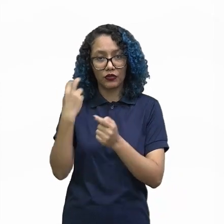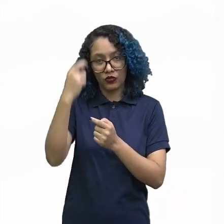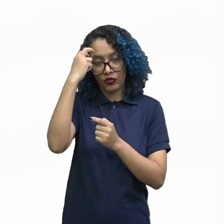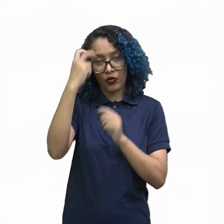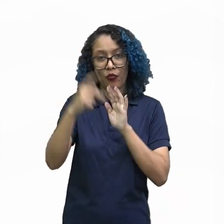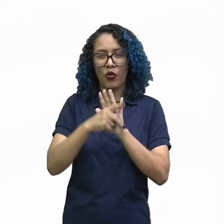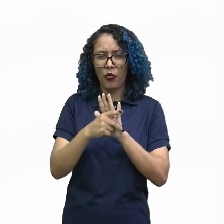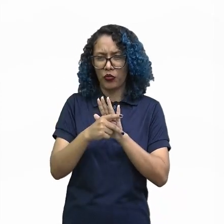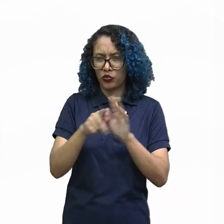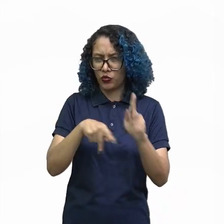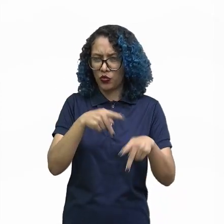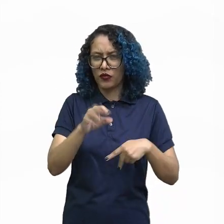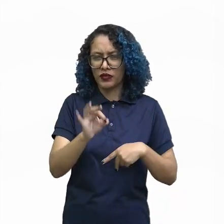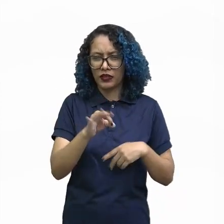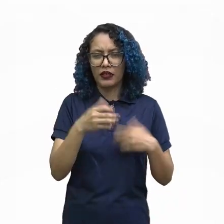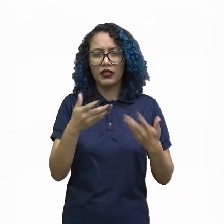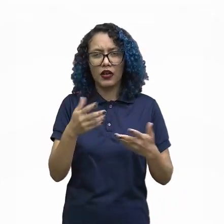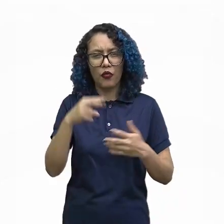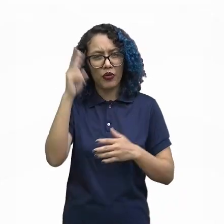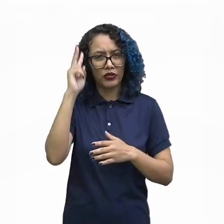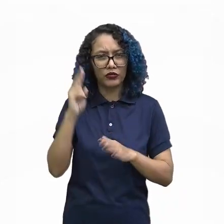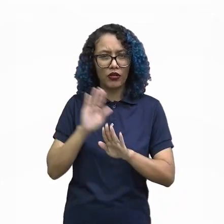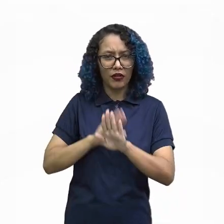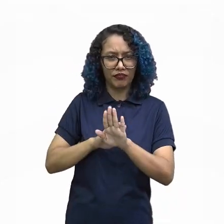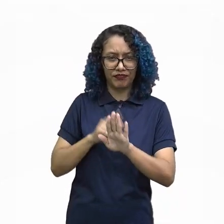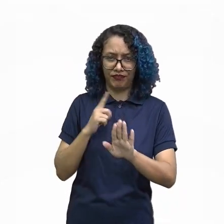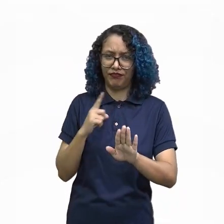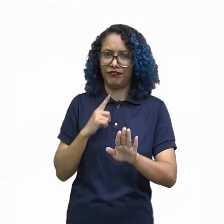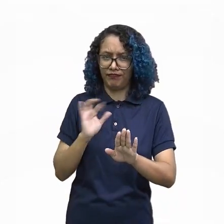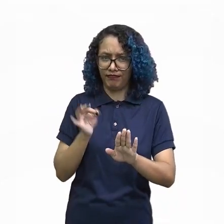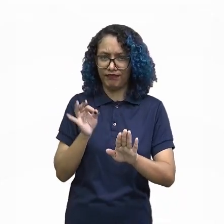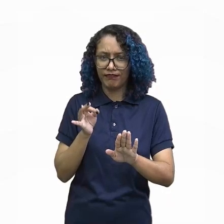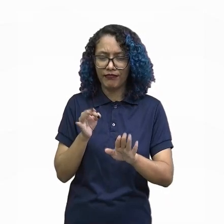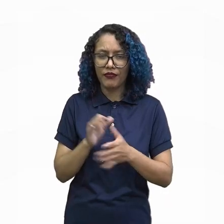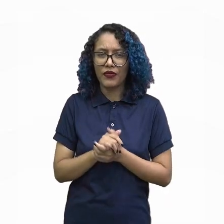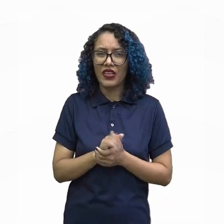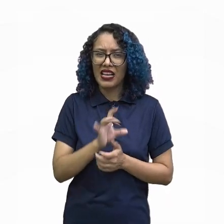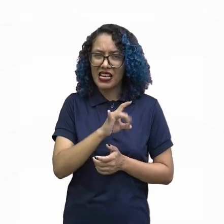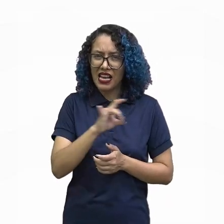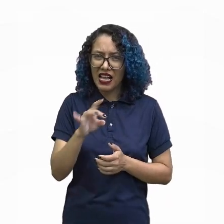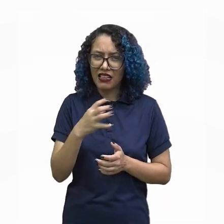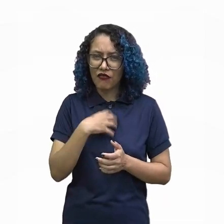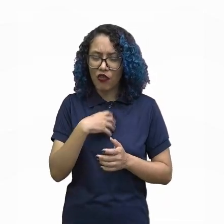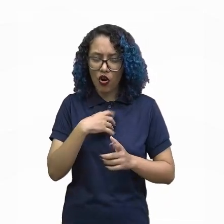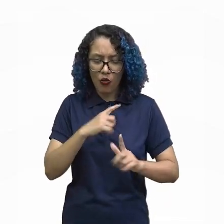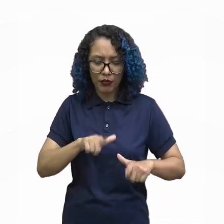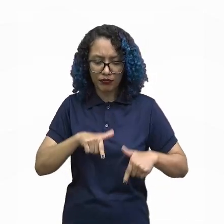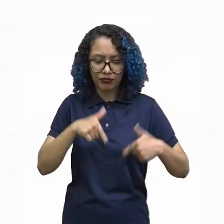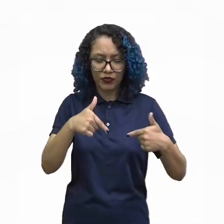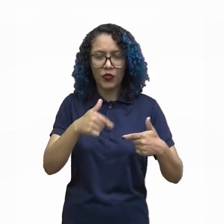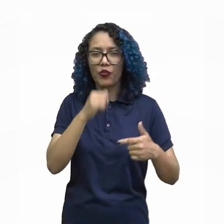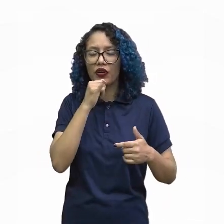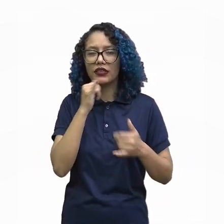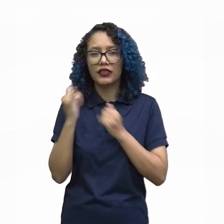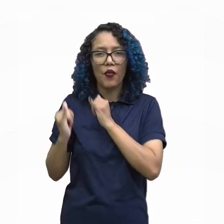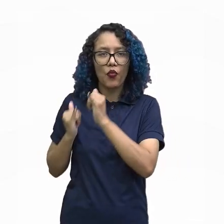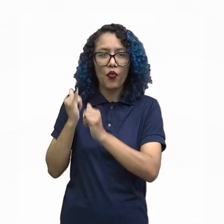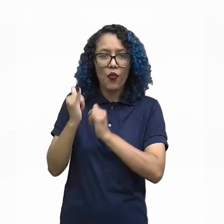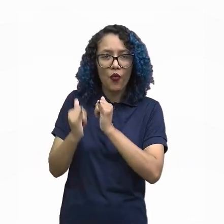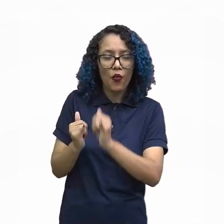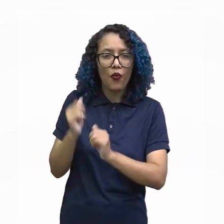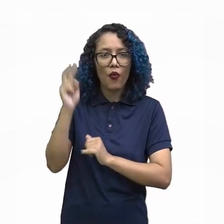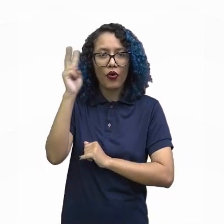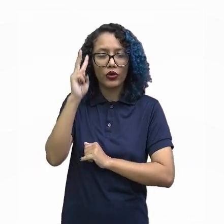povo. Então, tem uma história. Cada manifestação criada é uma lenda, é um